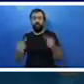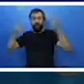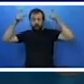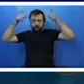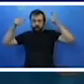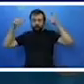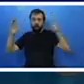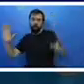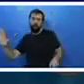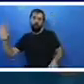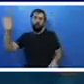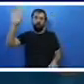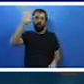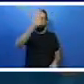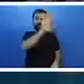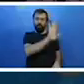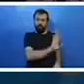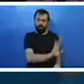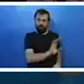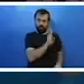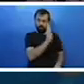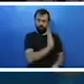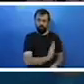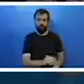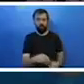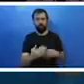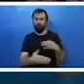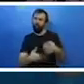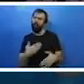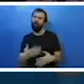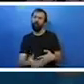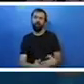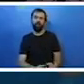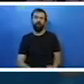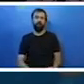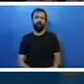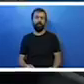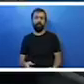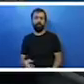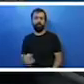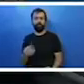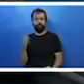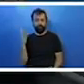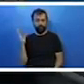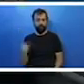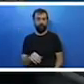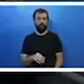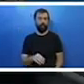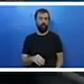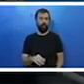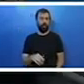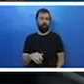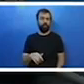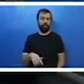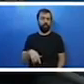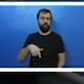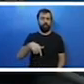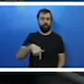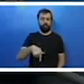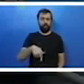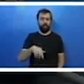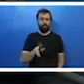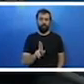era esse rei dessa época, era um pouquinho mais para frente. Pessoal, o quinto. Professora, mas a senhora está falando de